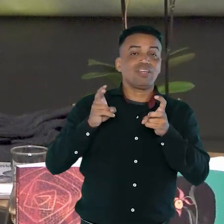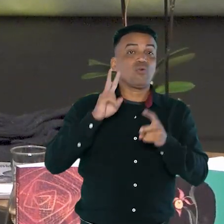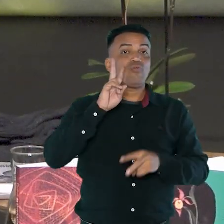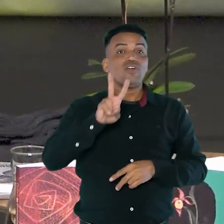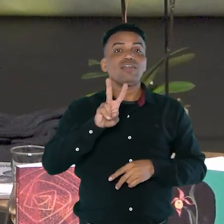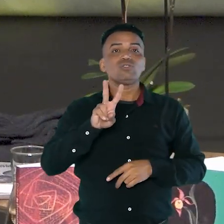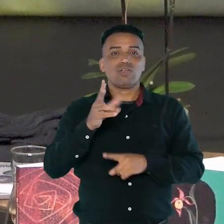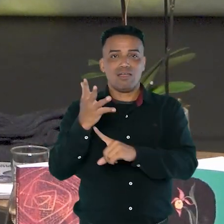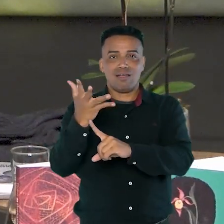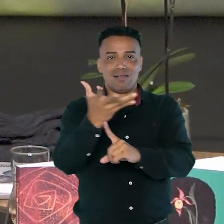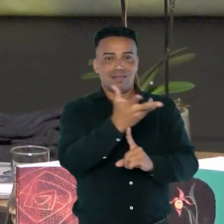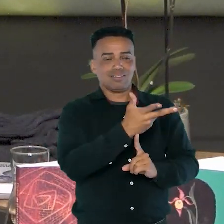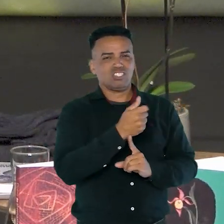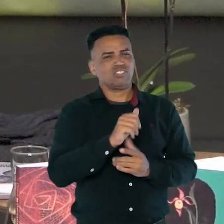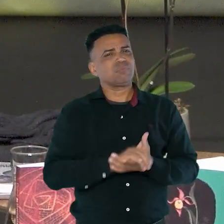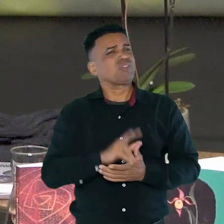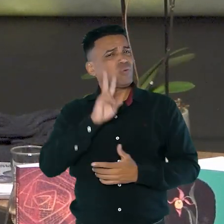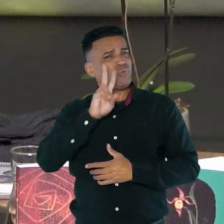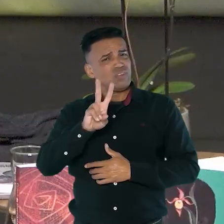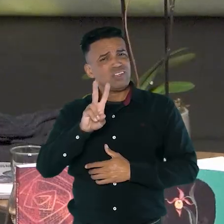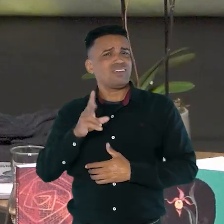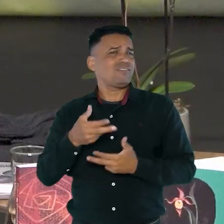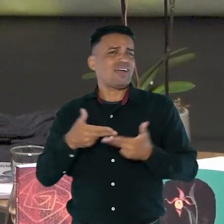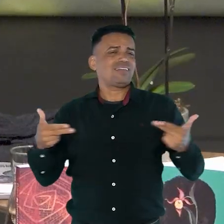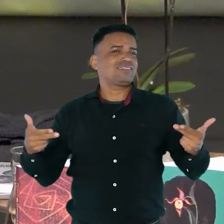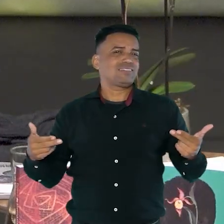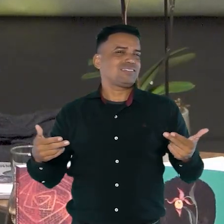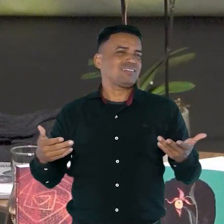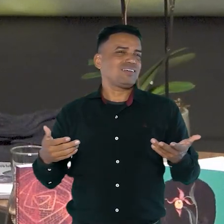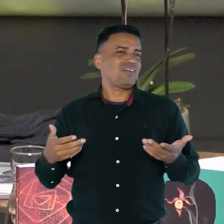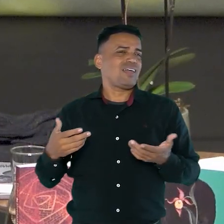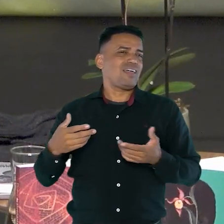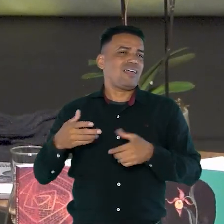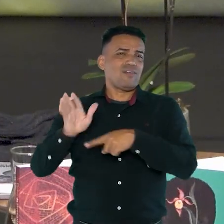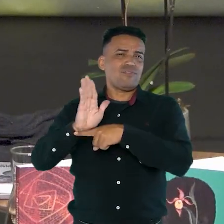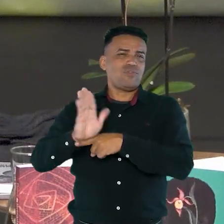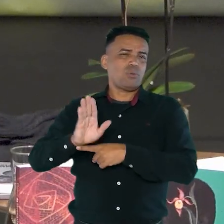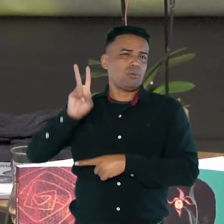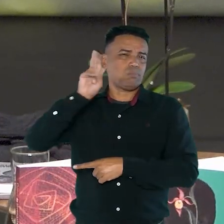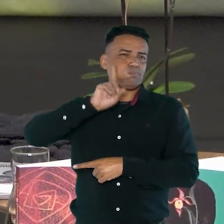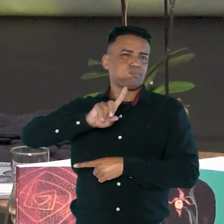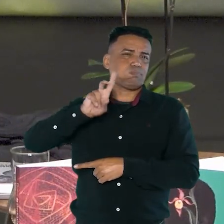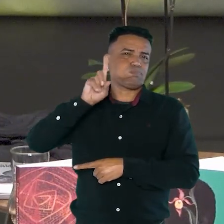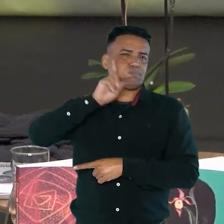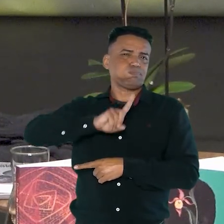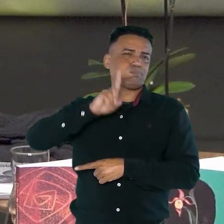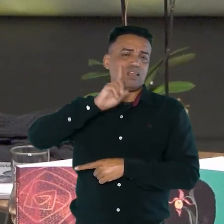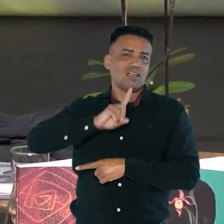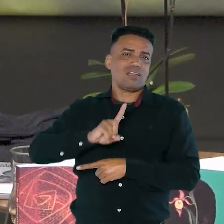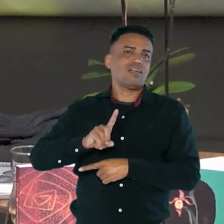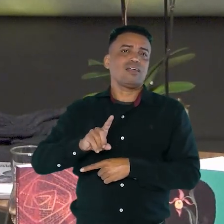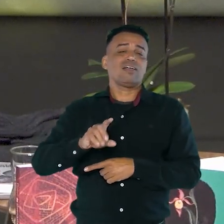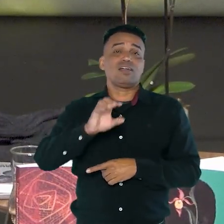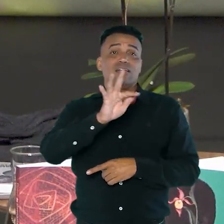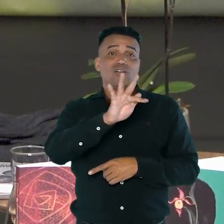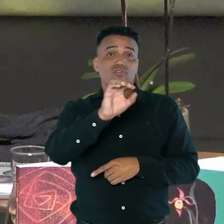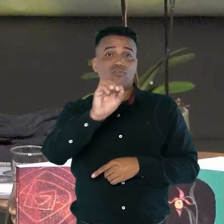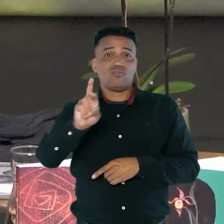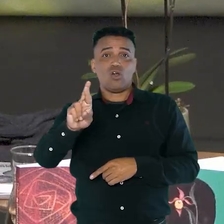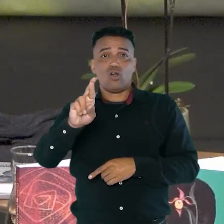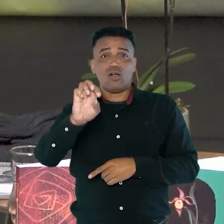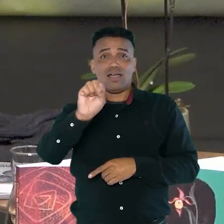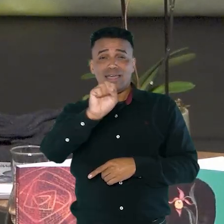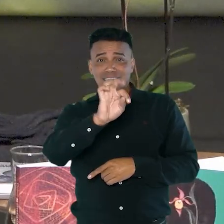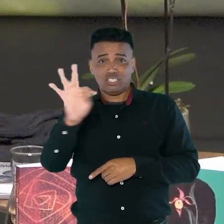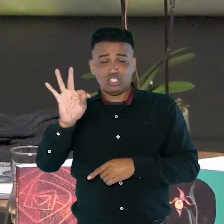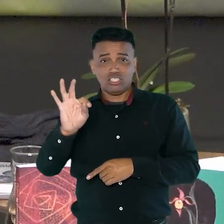arte nisso. Eu assisti muitas vezes o filme Forrest Gump. Eu nunca tinha percebido que tinha um quê de Don Quixote